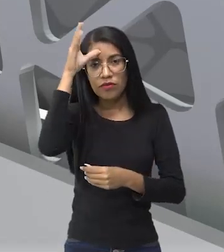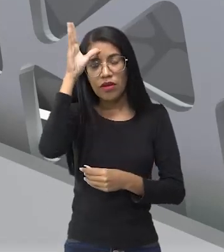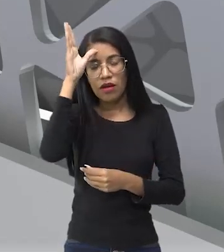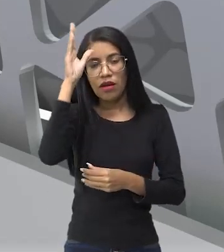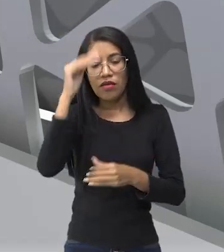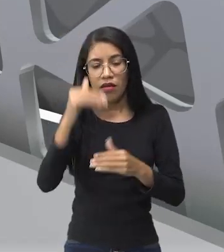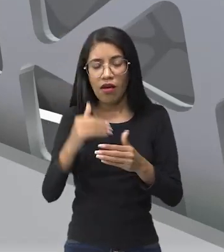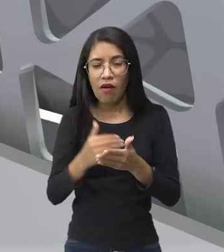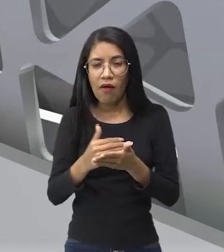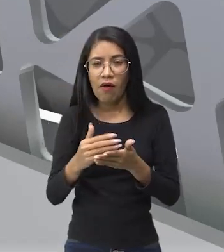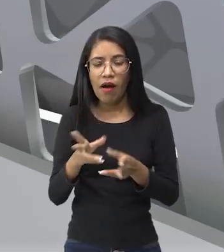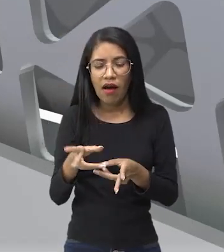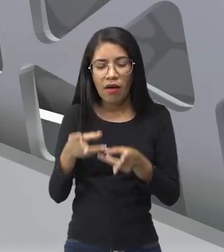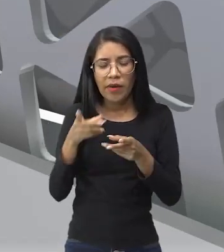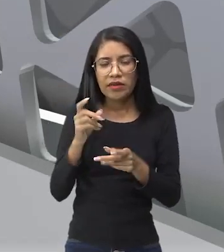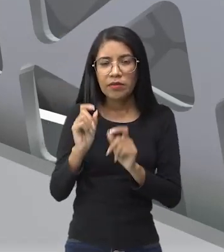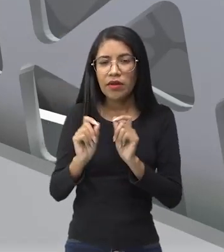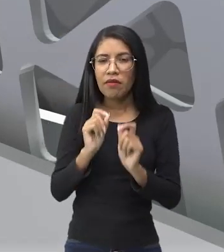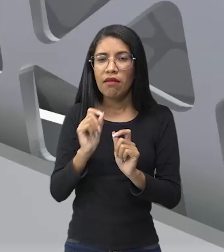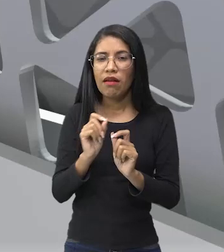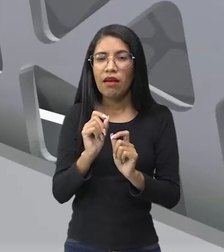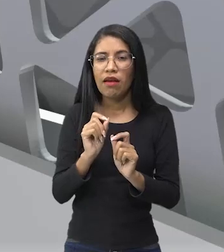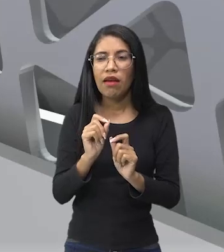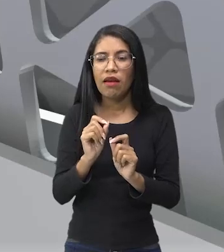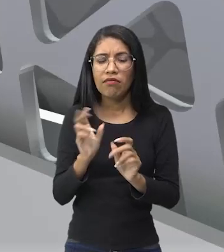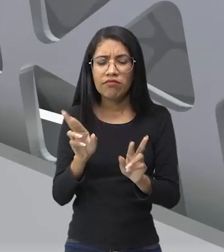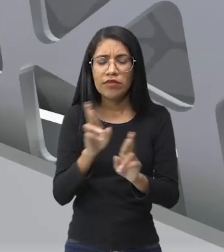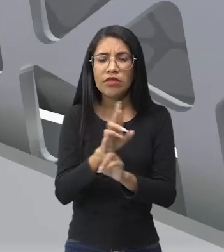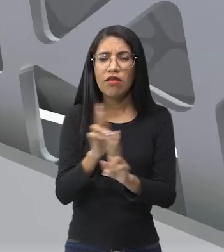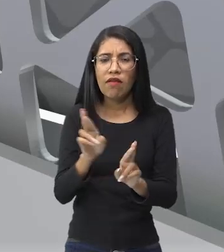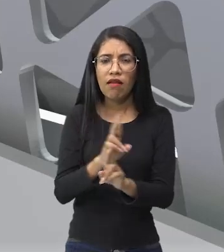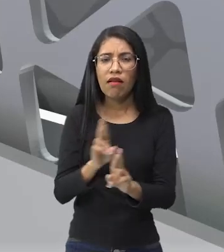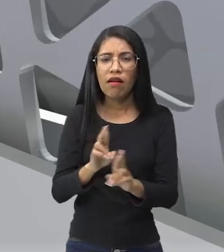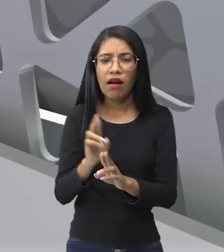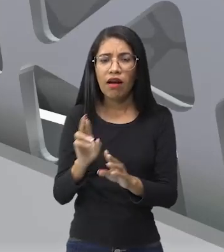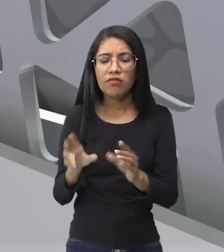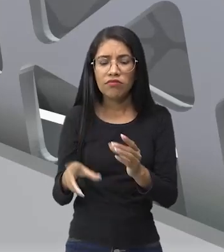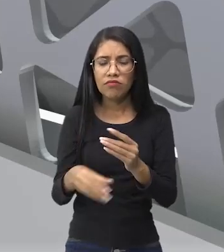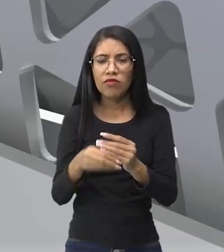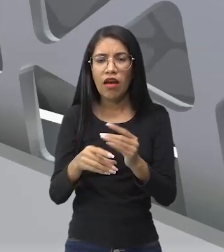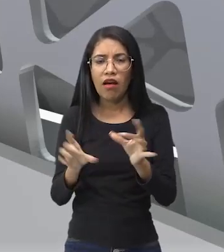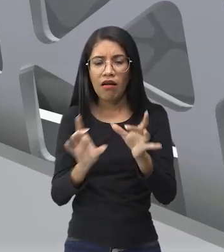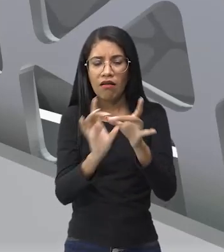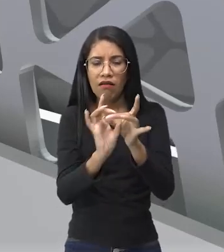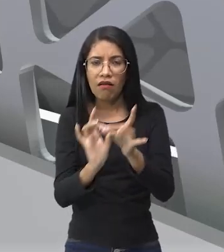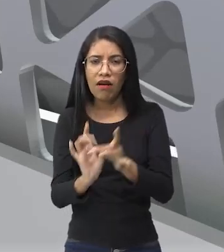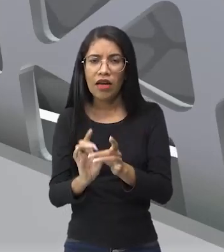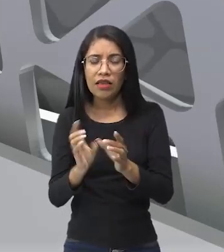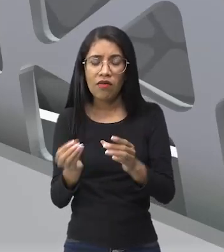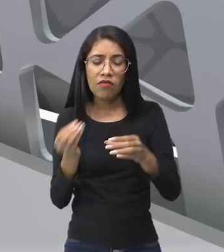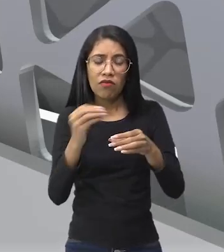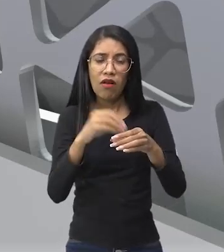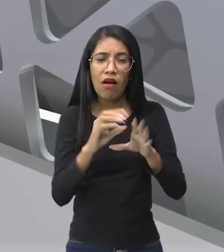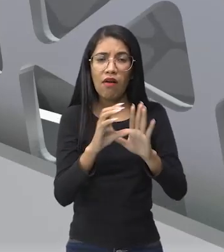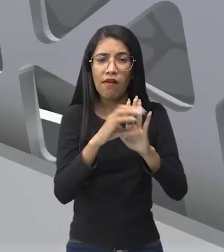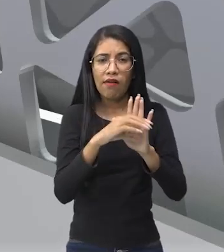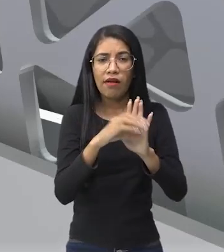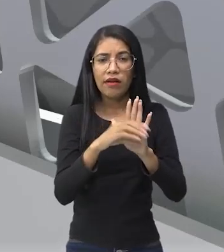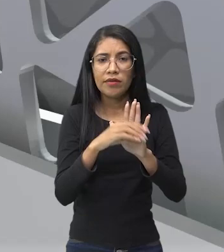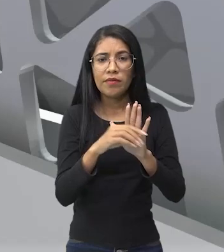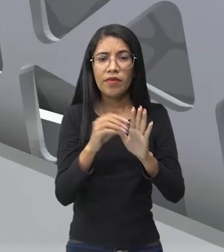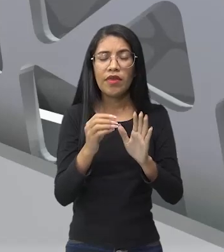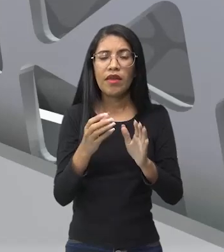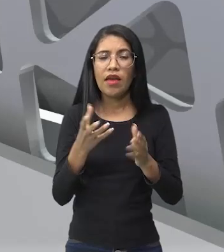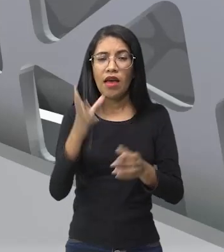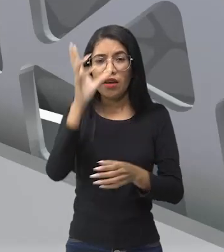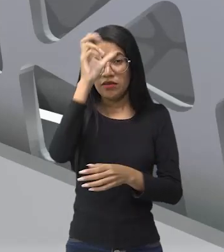nós começamos a perceber que eles estão interligados. Vamos colocar esse conhecimento que nós estamos falando nas nossas